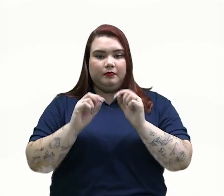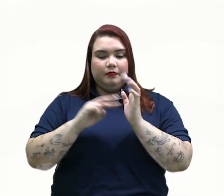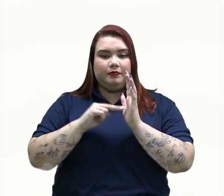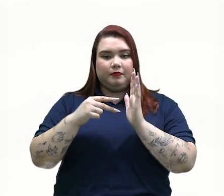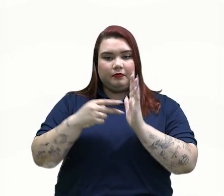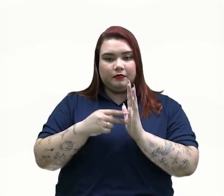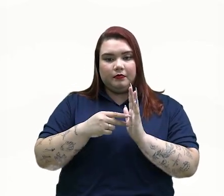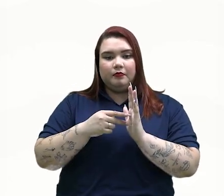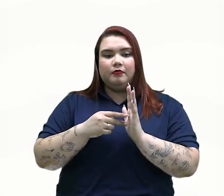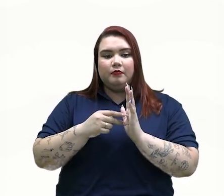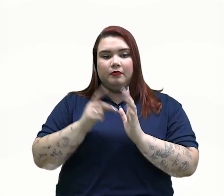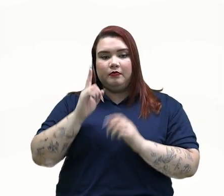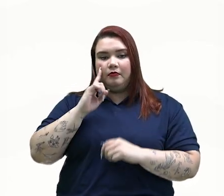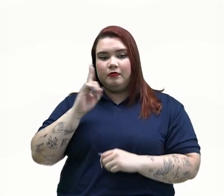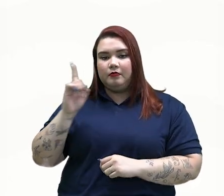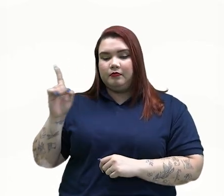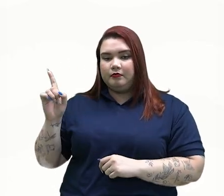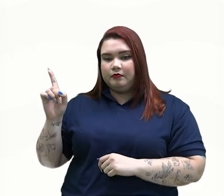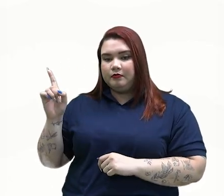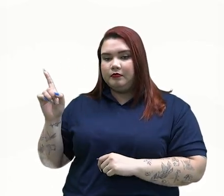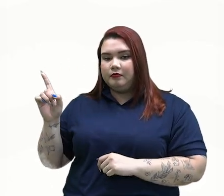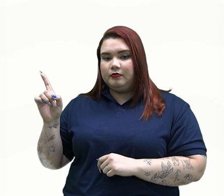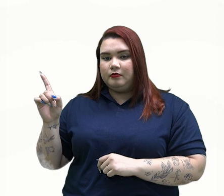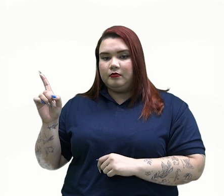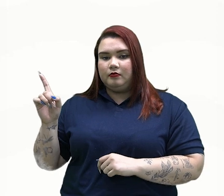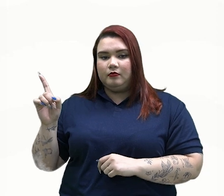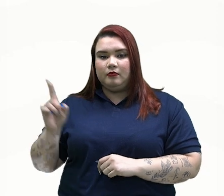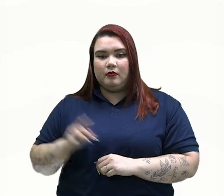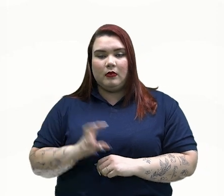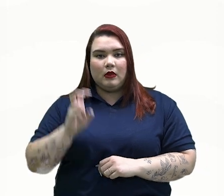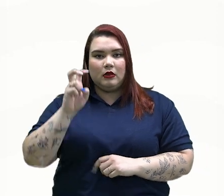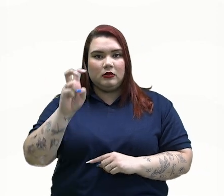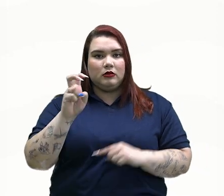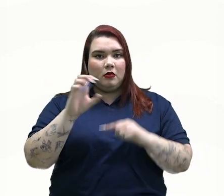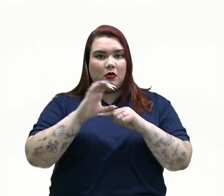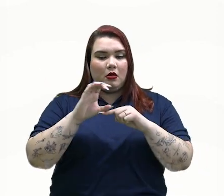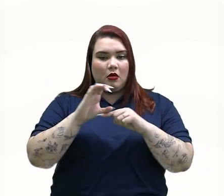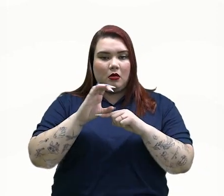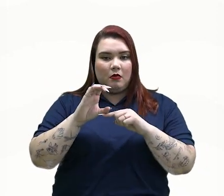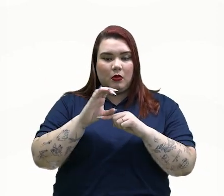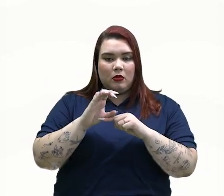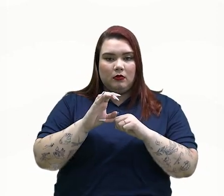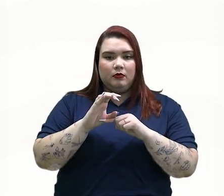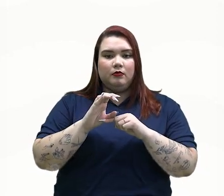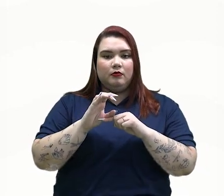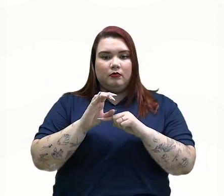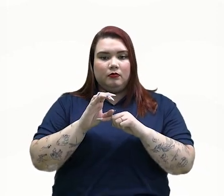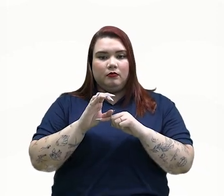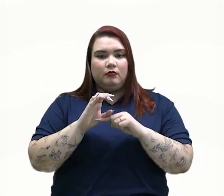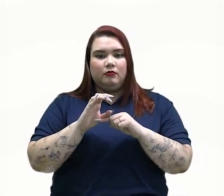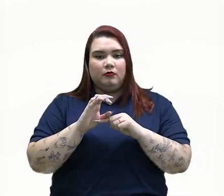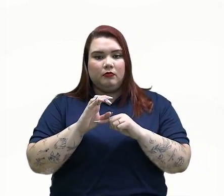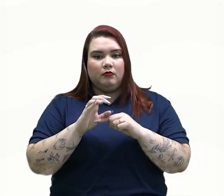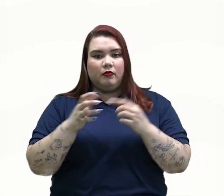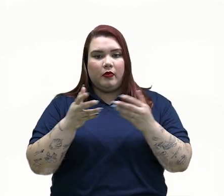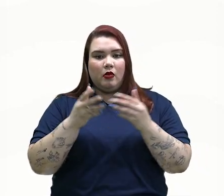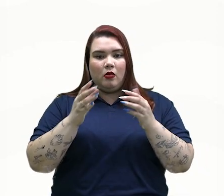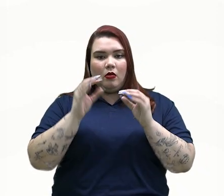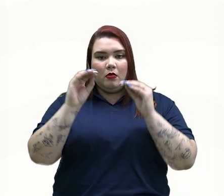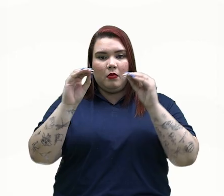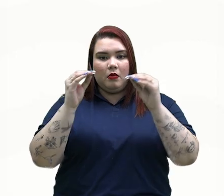o ciclopentano. Olha só, 5 carbonos. E aí, agora eu vou distribuir os